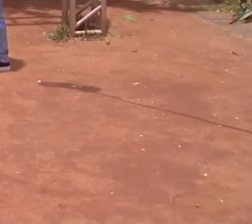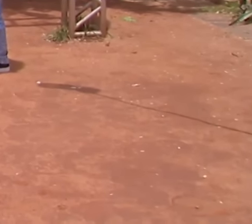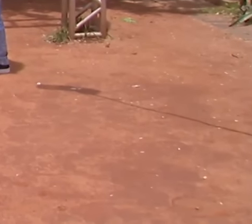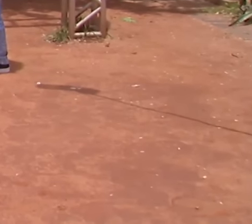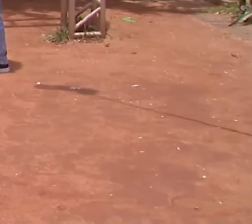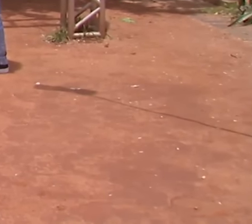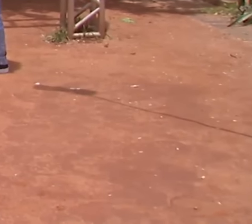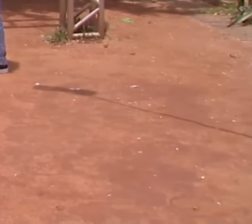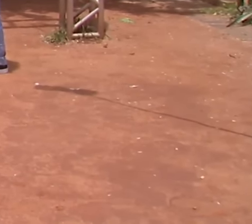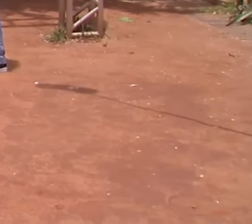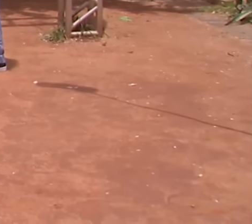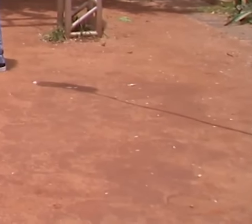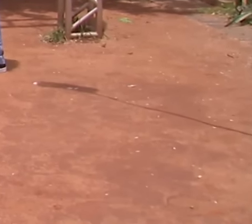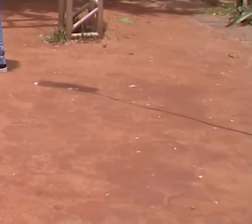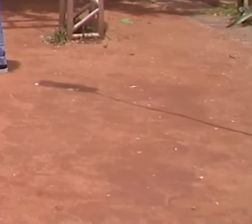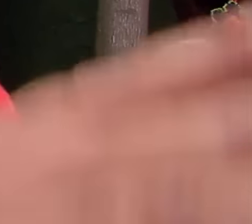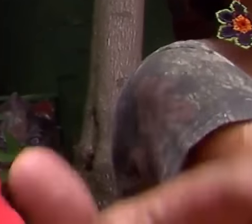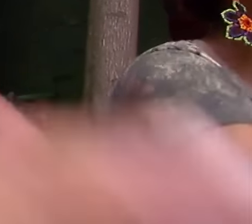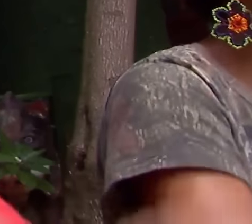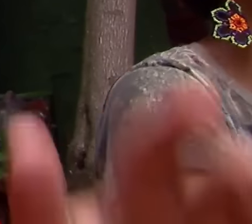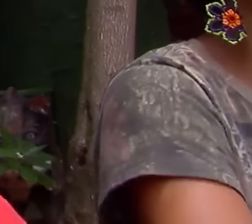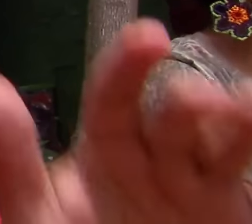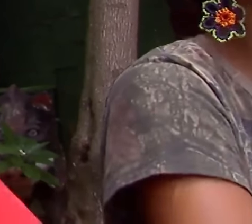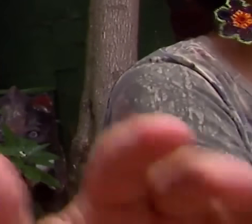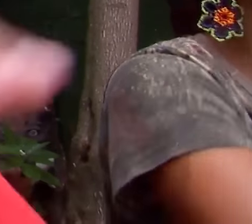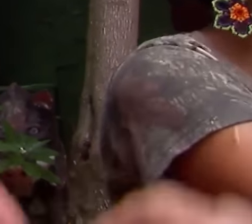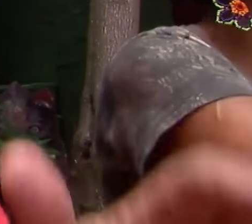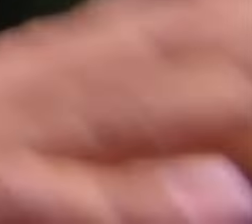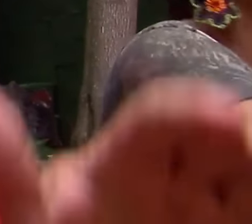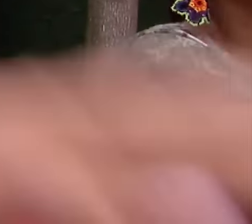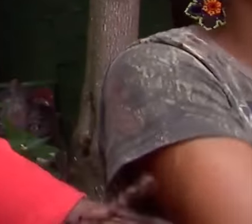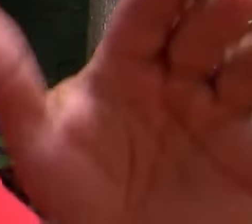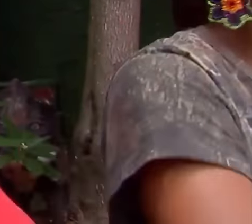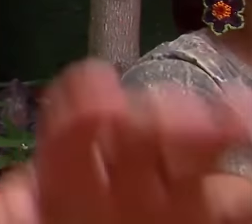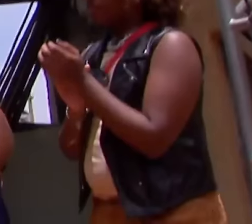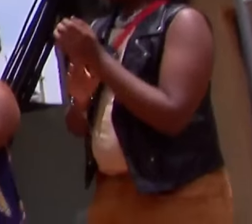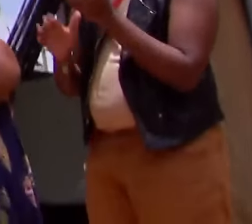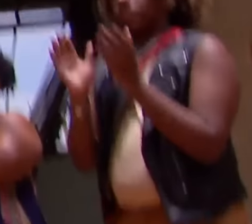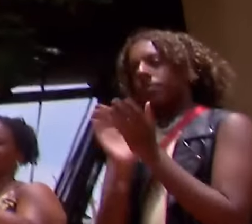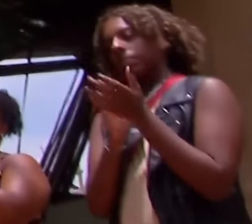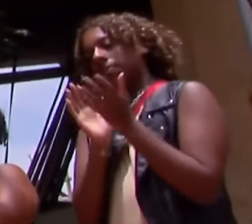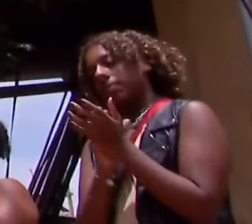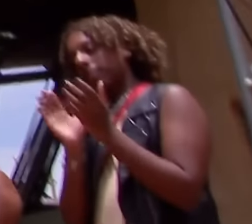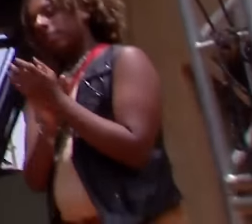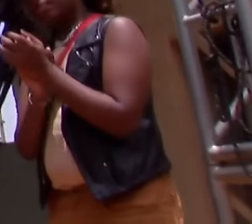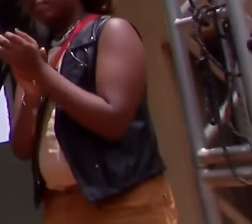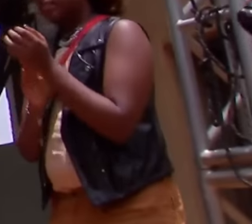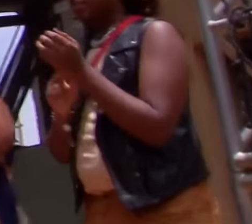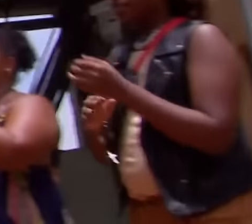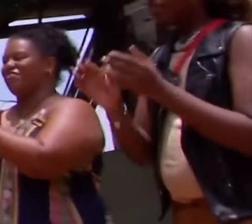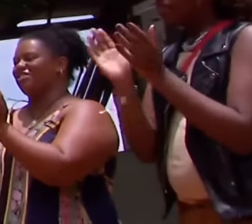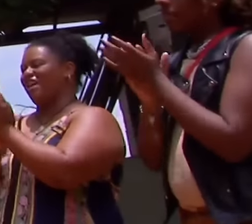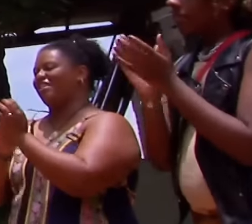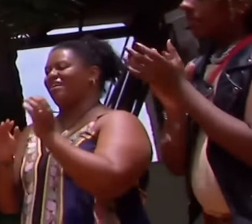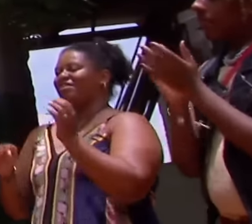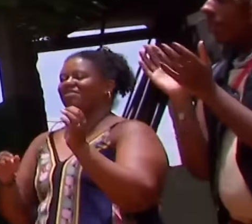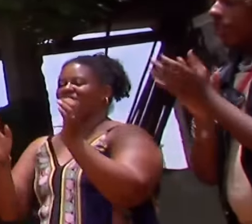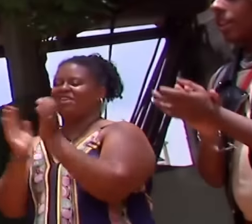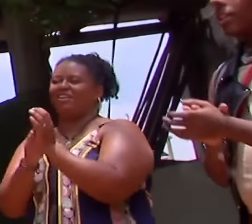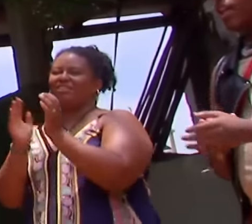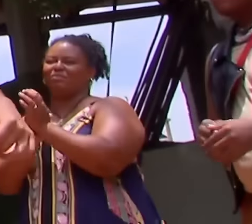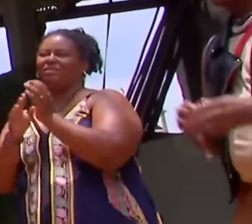permanente, essa é nossa história, o canto de nossa mente, essa é nossa história, o canto de nossa mente.